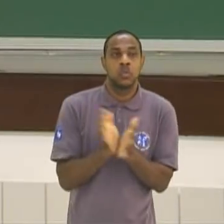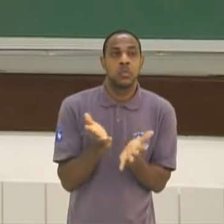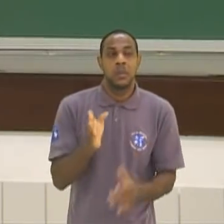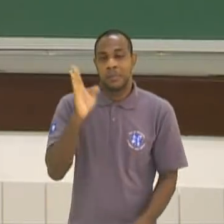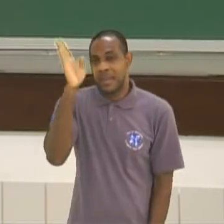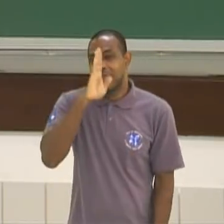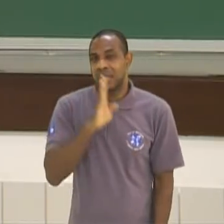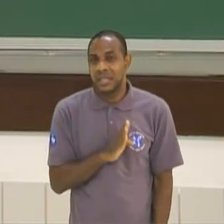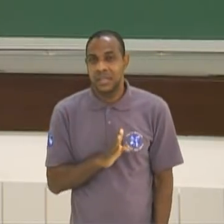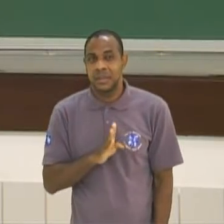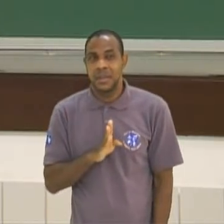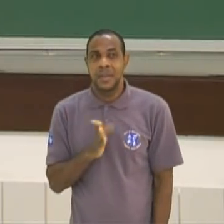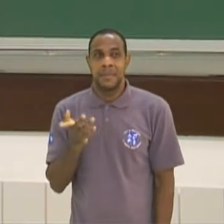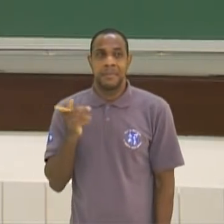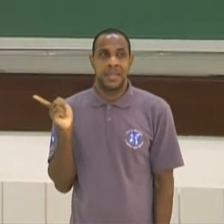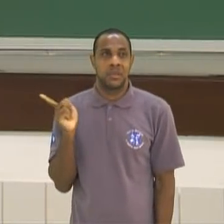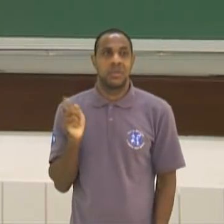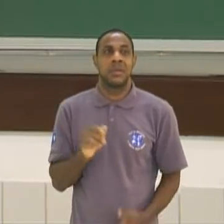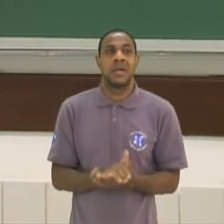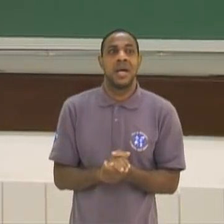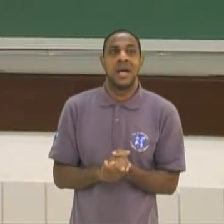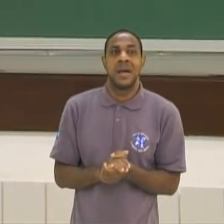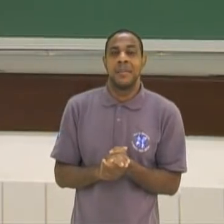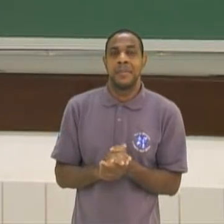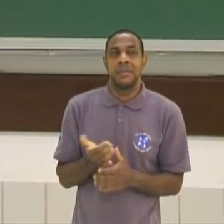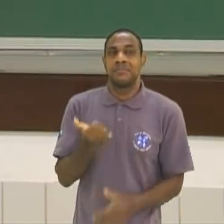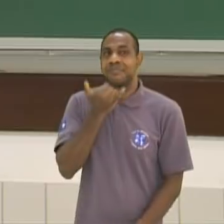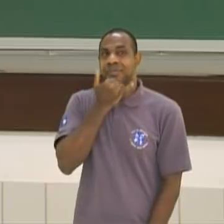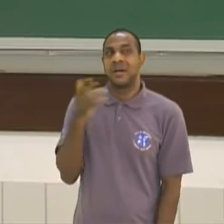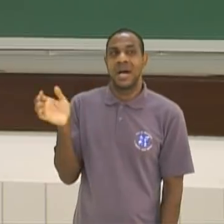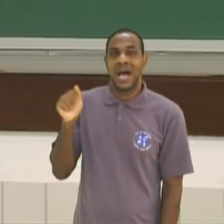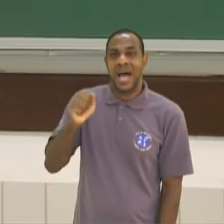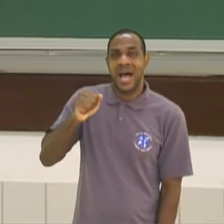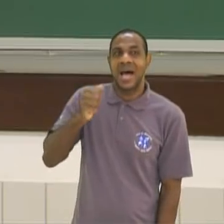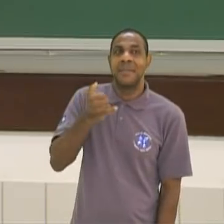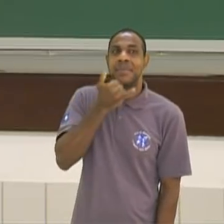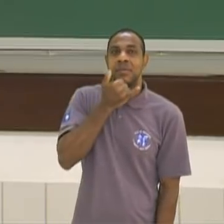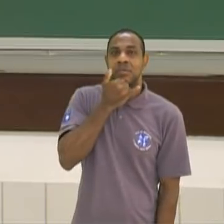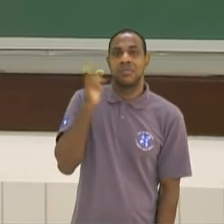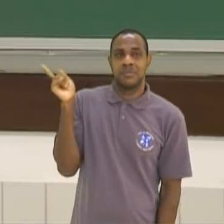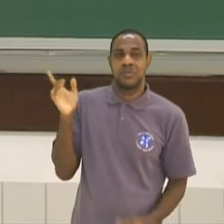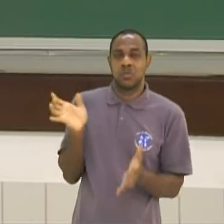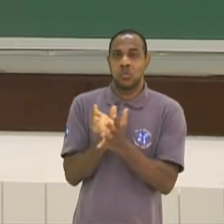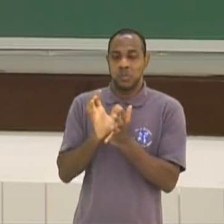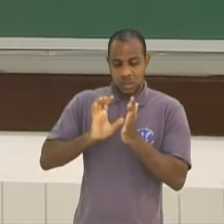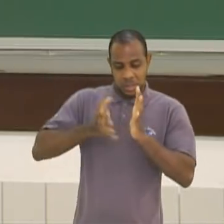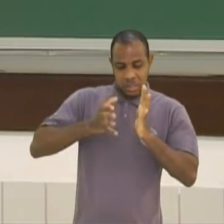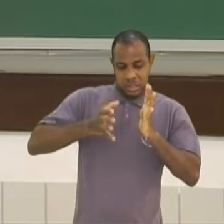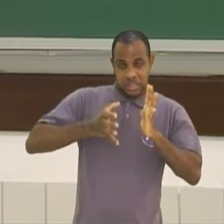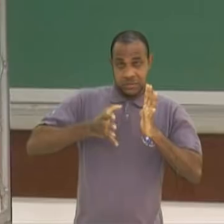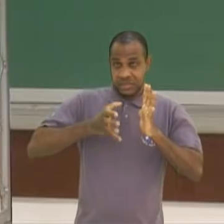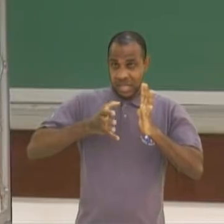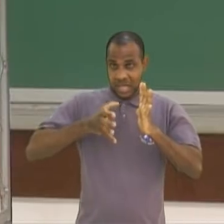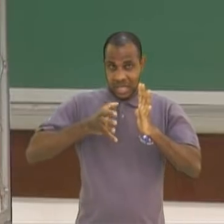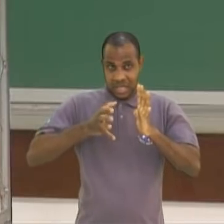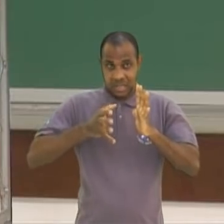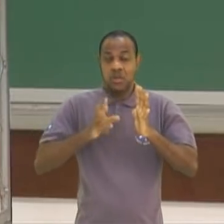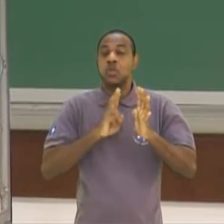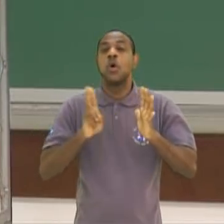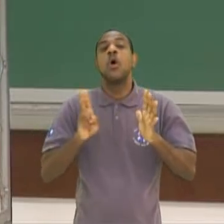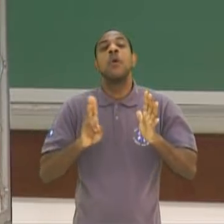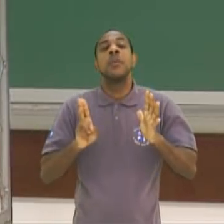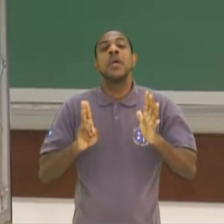pela Anistia, CBA, era integrado por sindicatos, olha eles aí que nós vimos na última aula, pelas